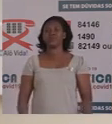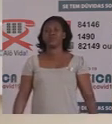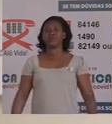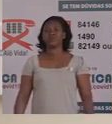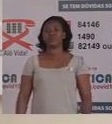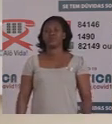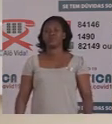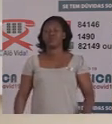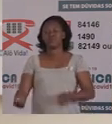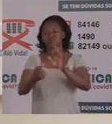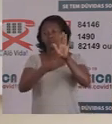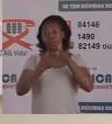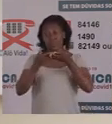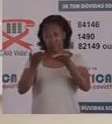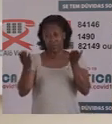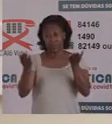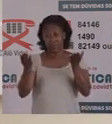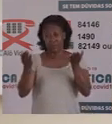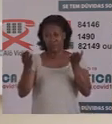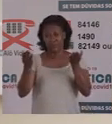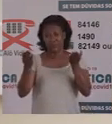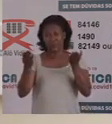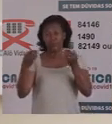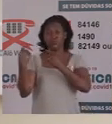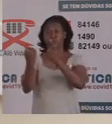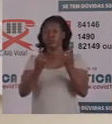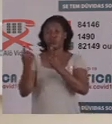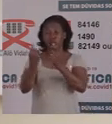Aqui apresentamos o perfil dos casos positivos em Moçambique.